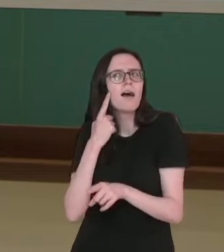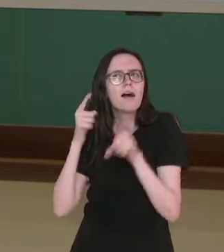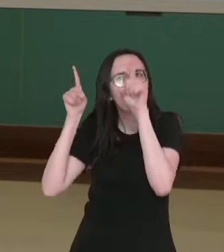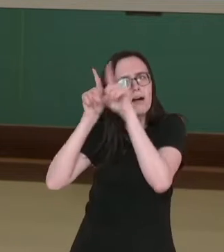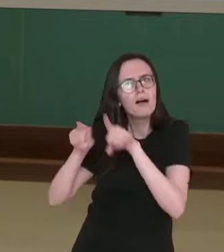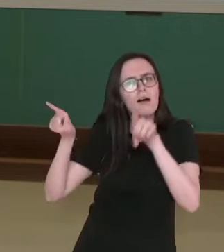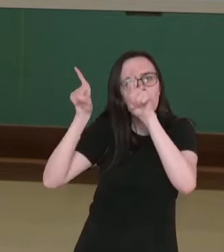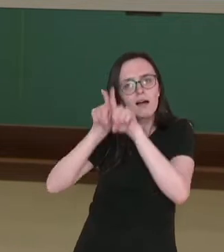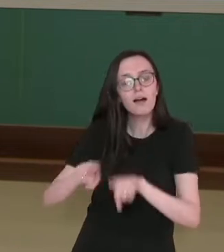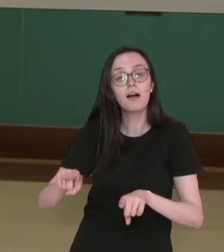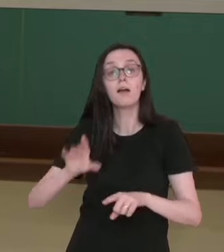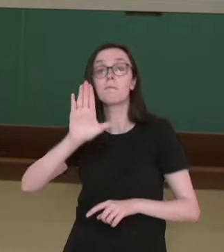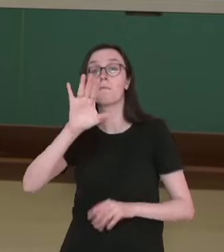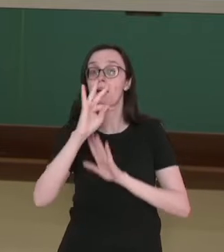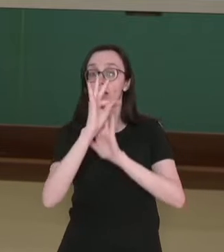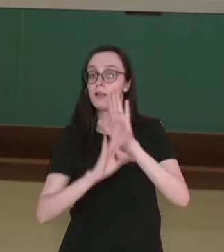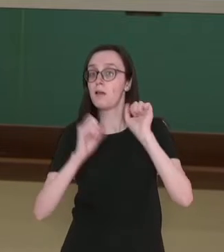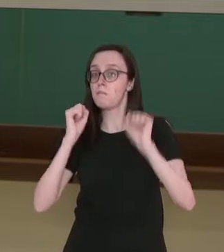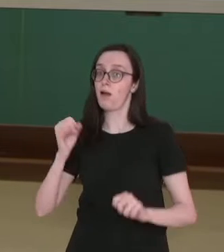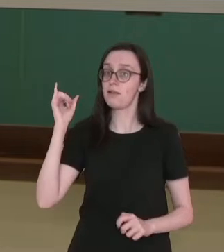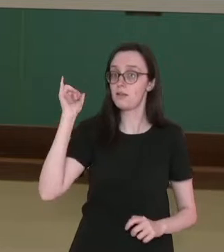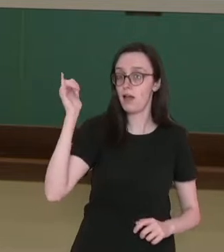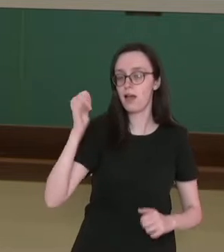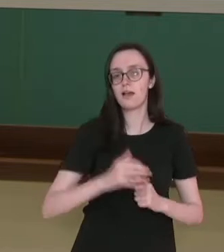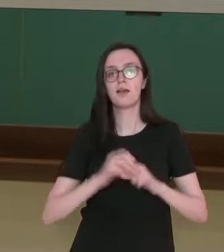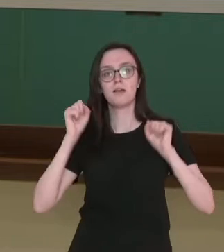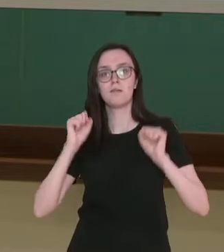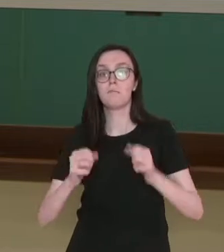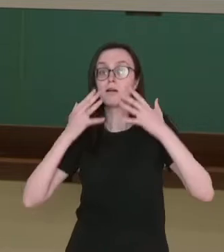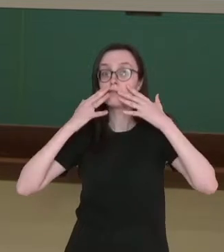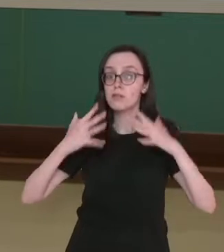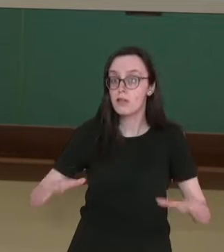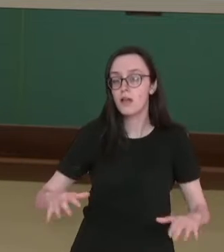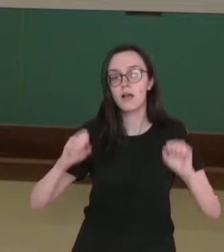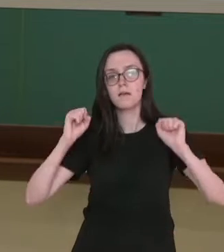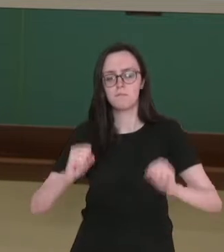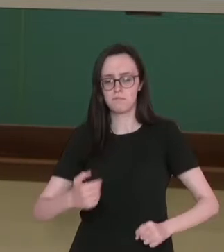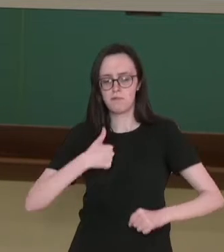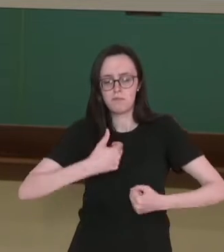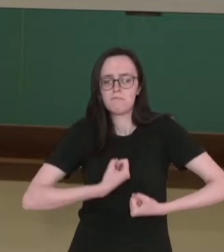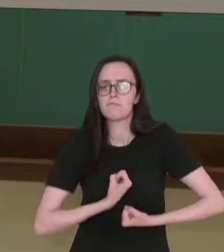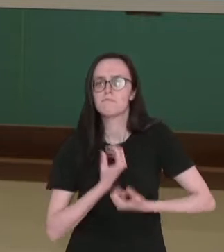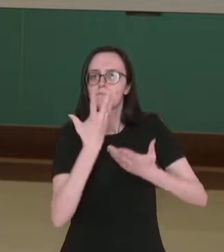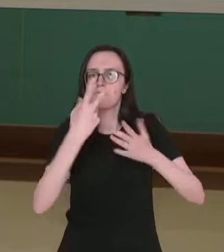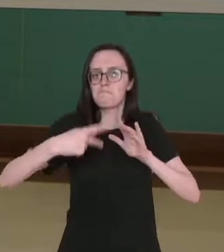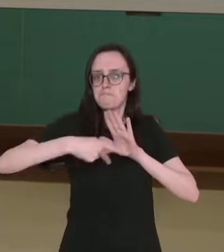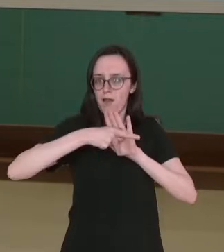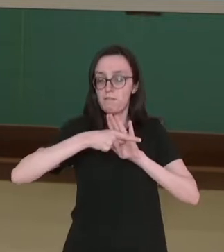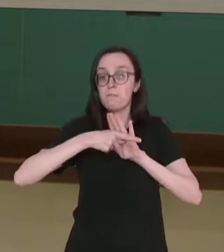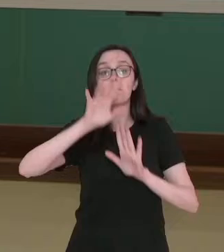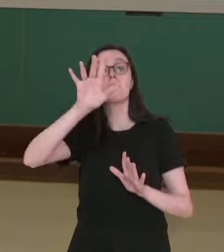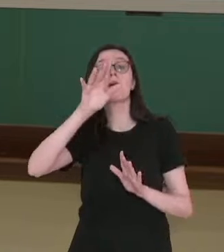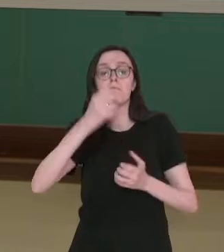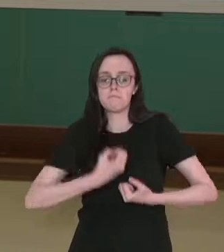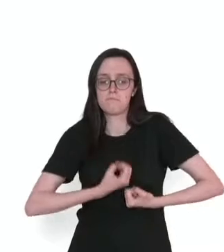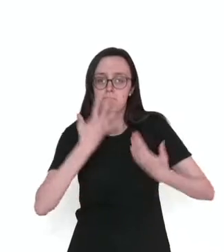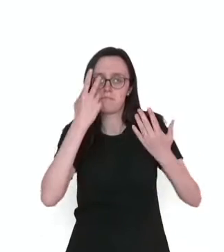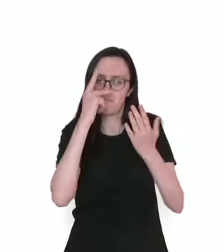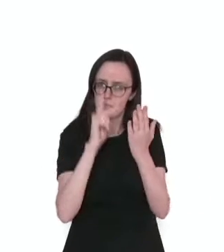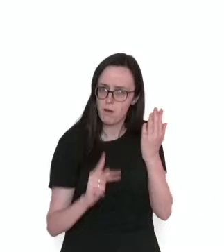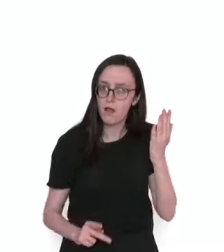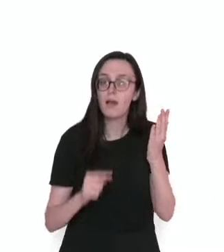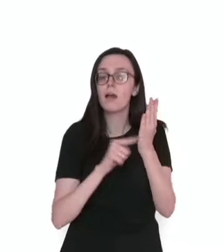rimas, pode ser também narrativo, dramático, lírico. No poema, a presença de figuras